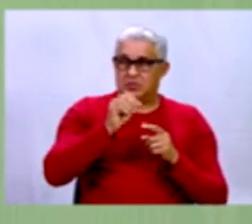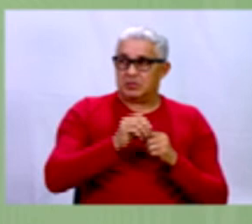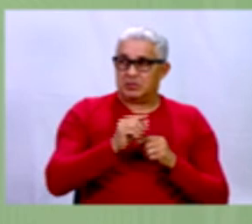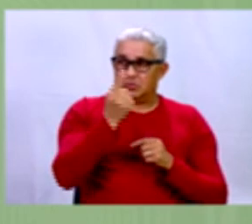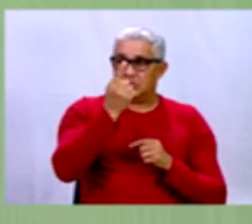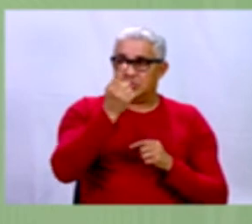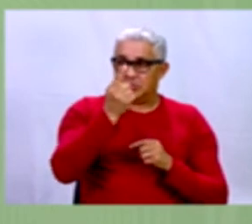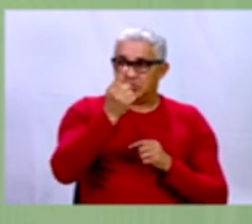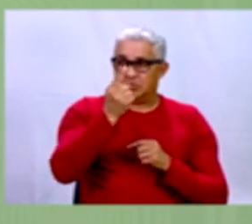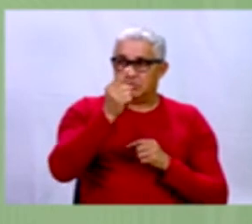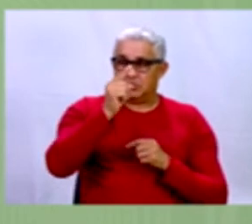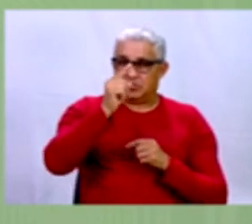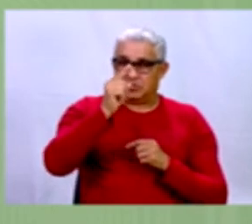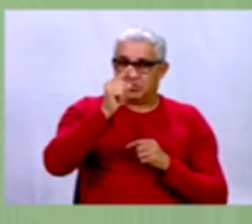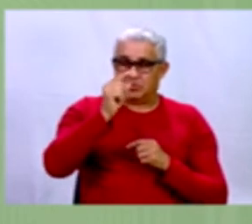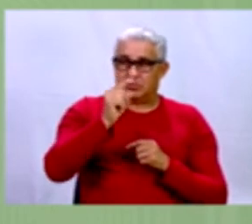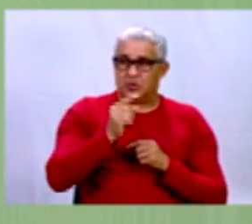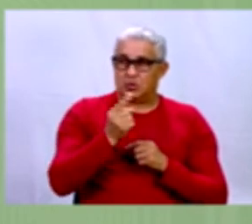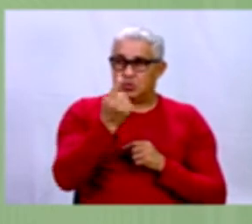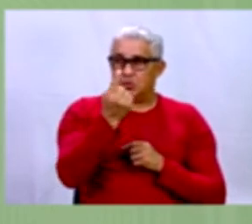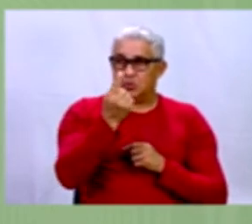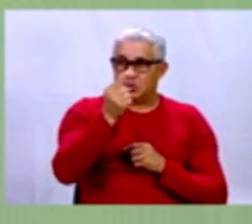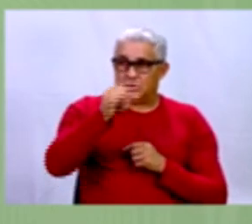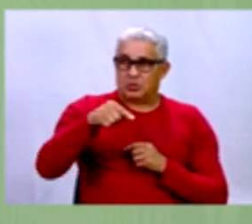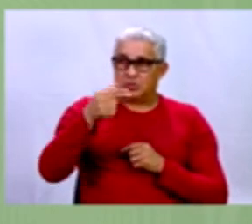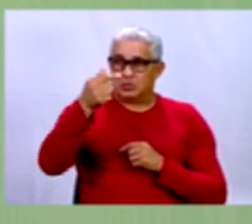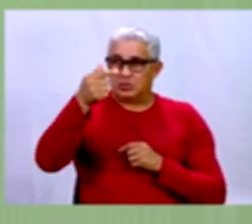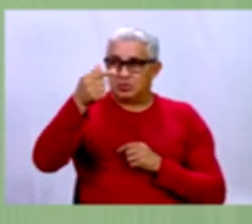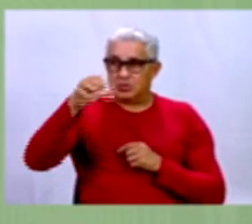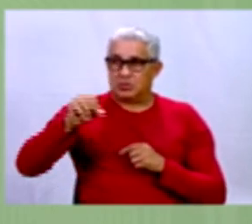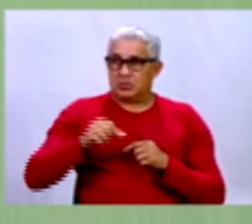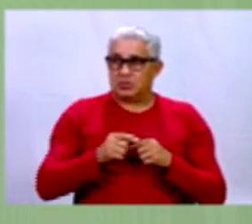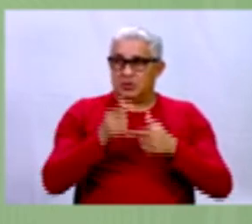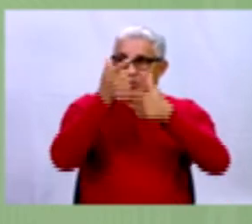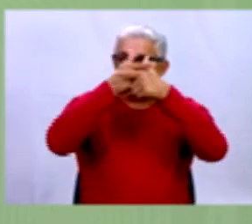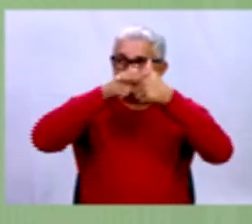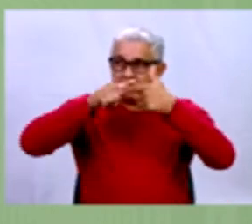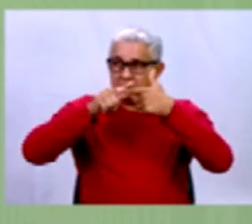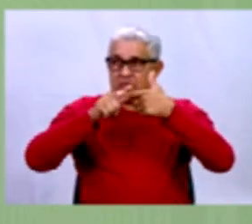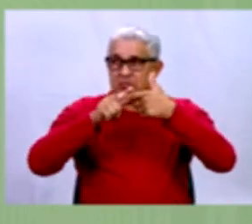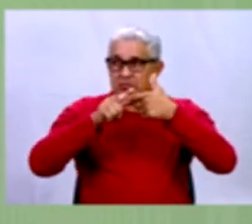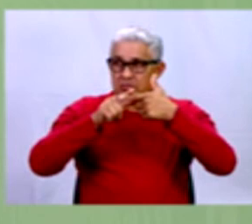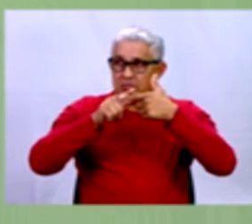Elevado a N. N é 7, menos 1. Divididos por